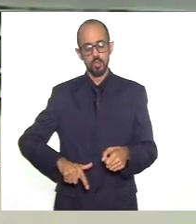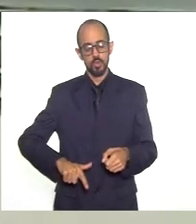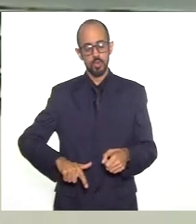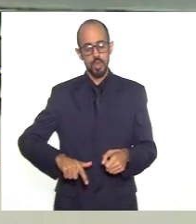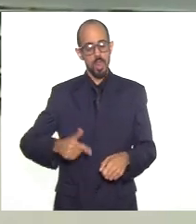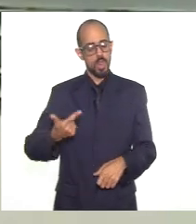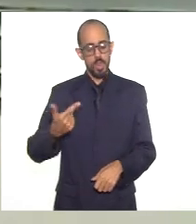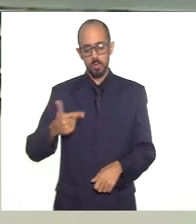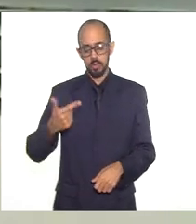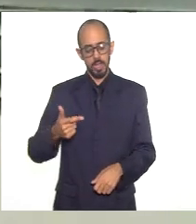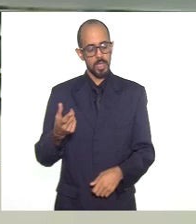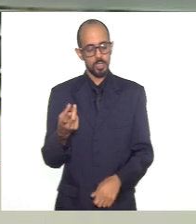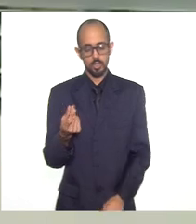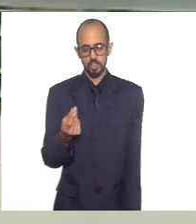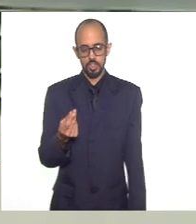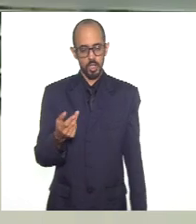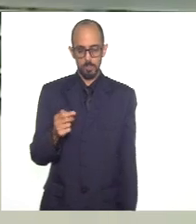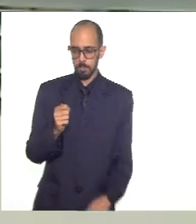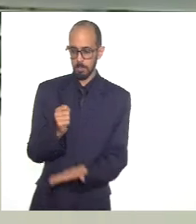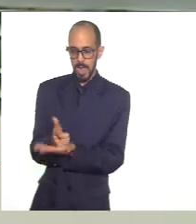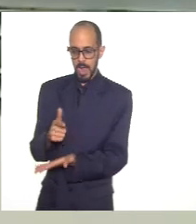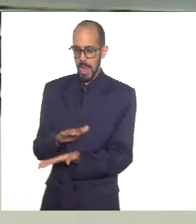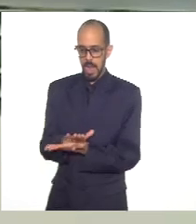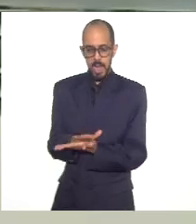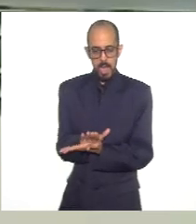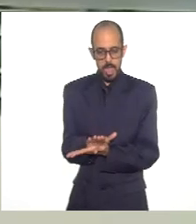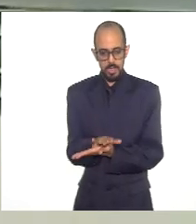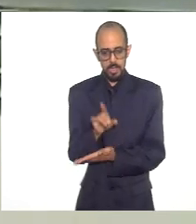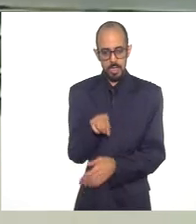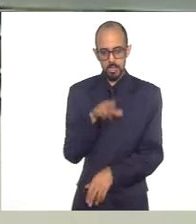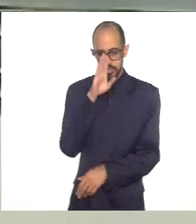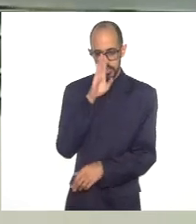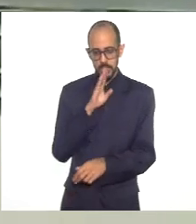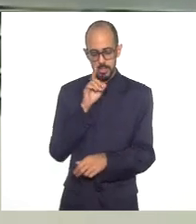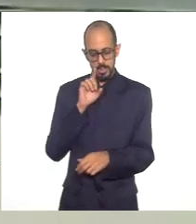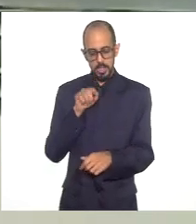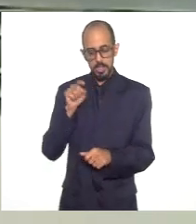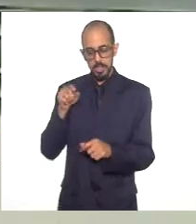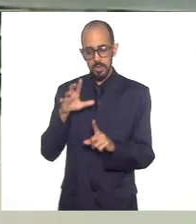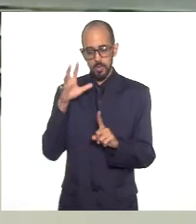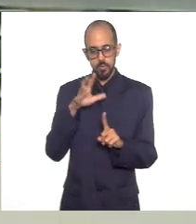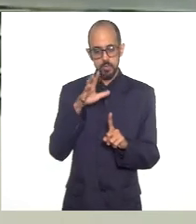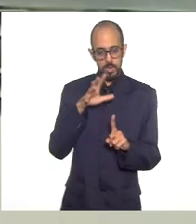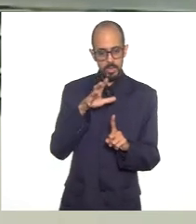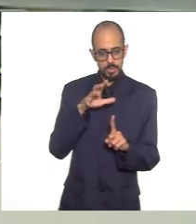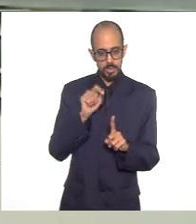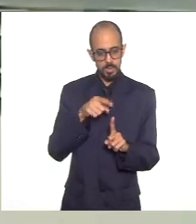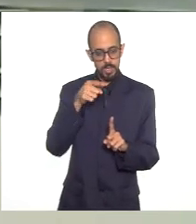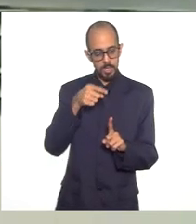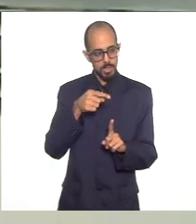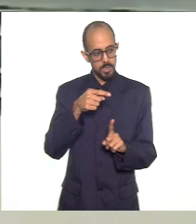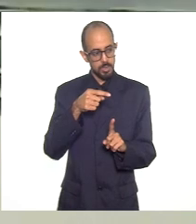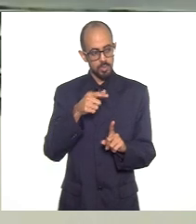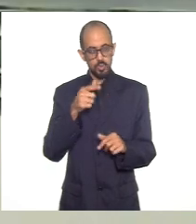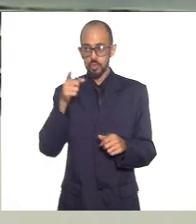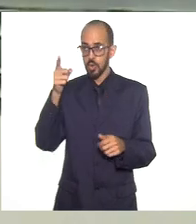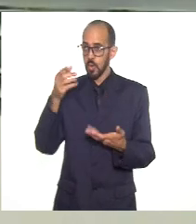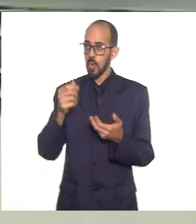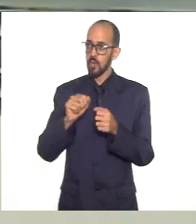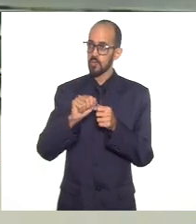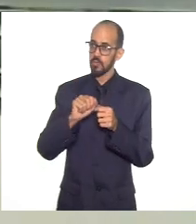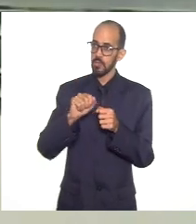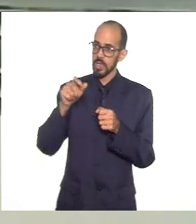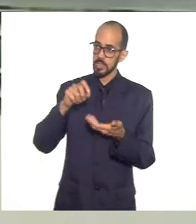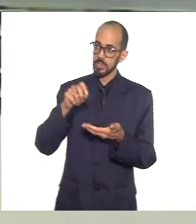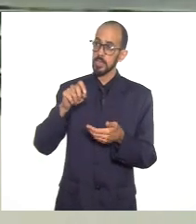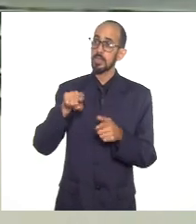força do convencimento e um pouco do tempo e a tinta que o senhor gastou da sua